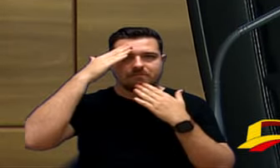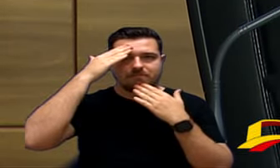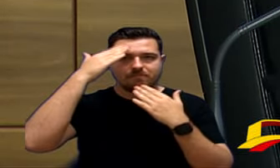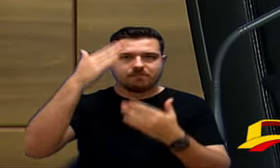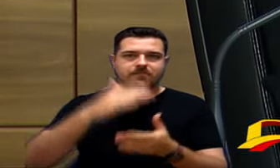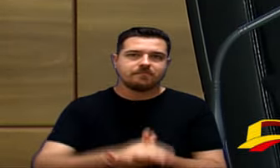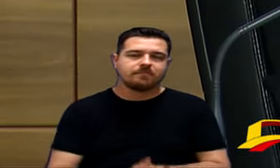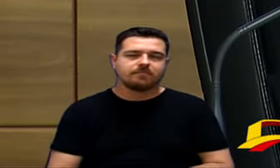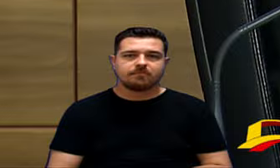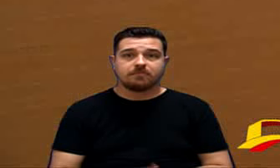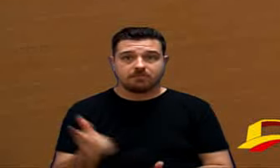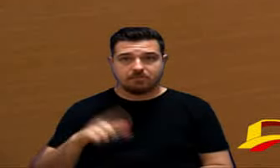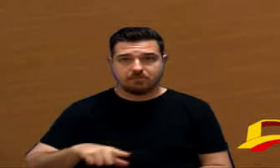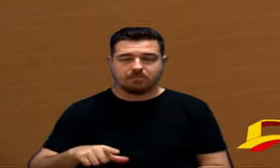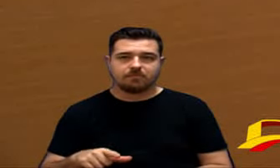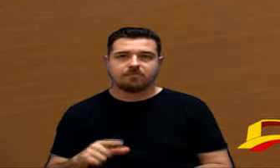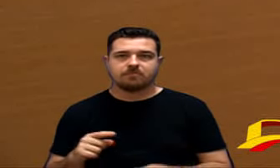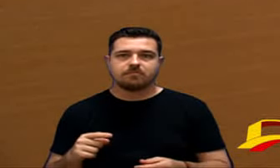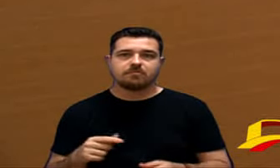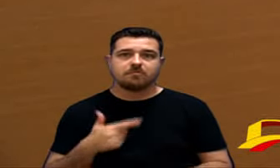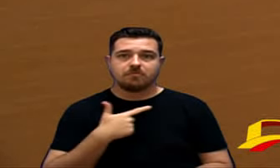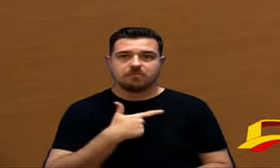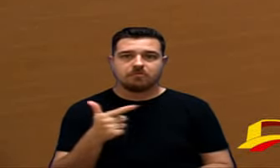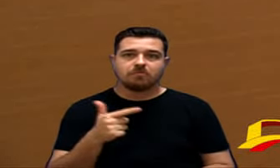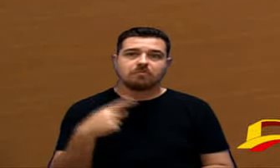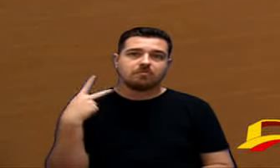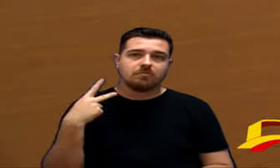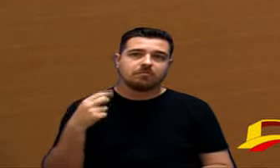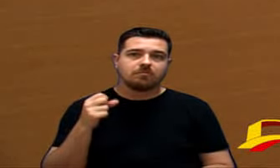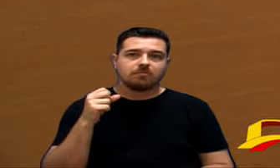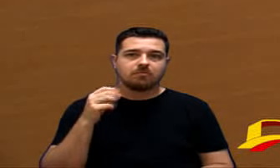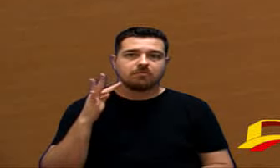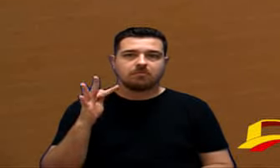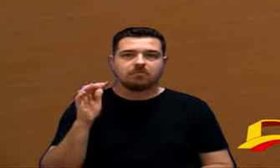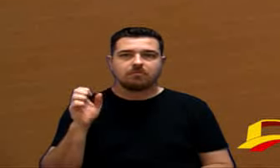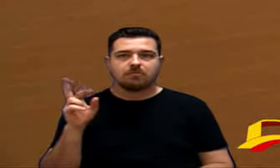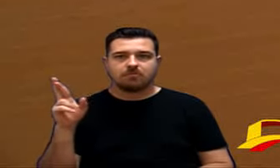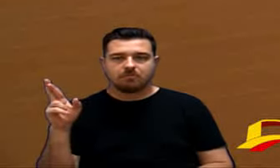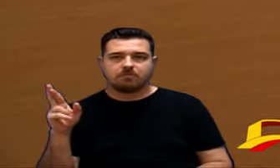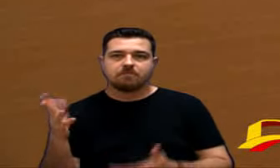secretário pela ordem de inscrição vereadora Fernanda e depois a